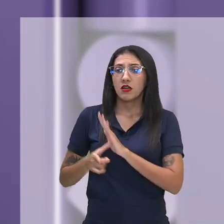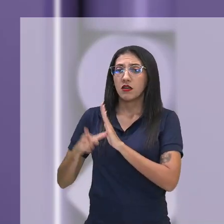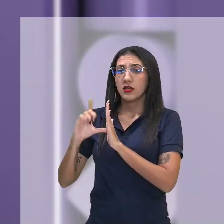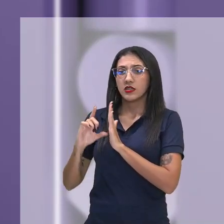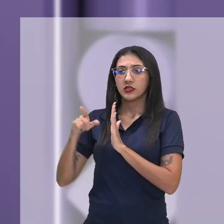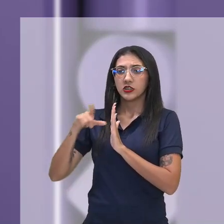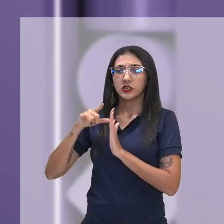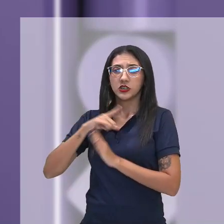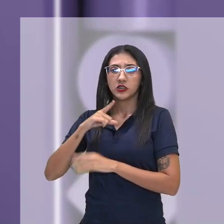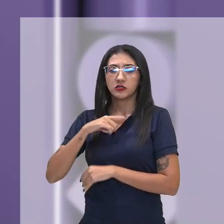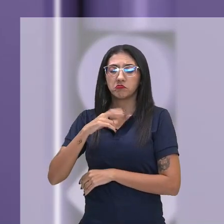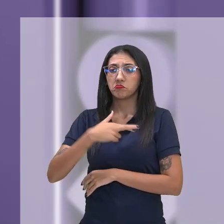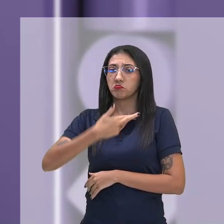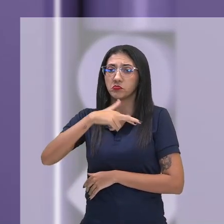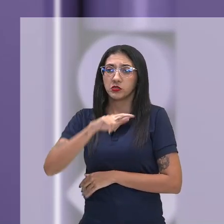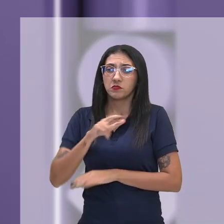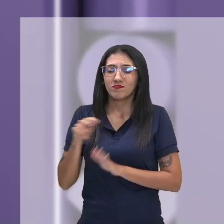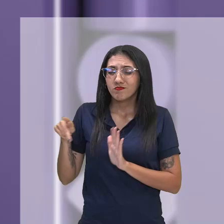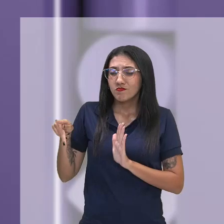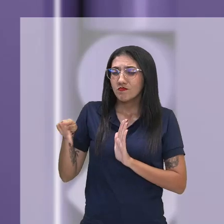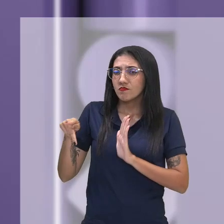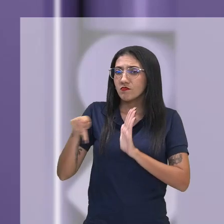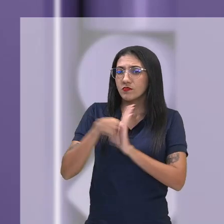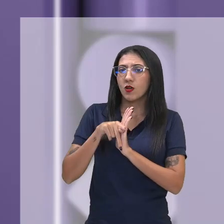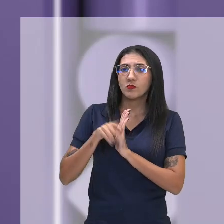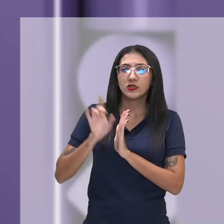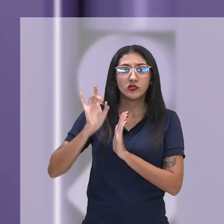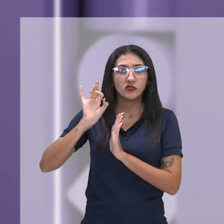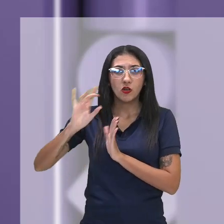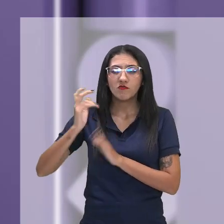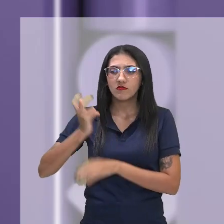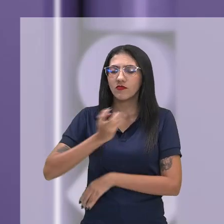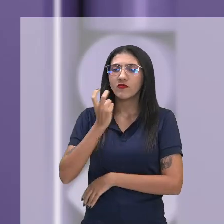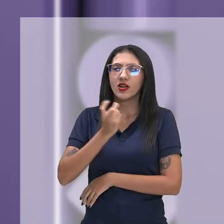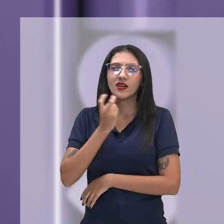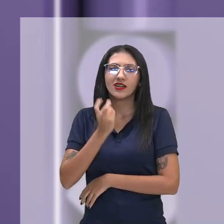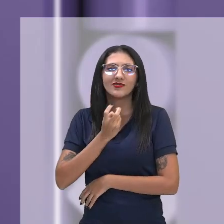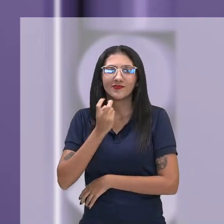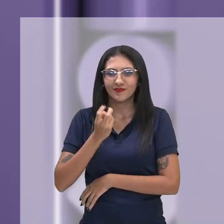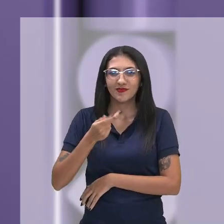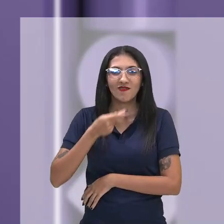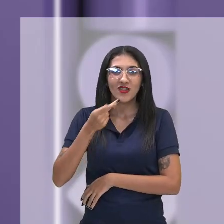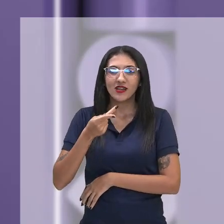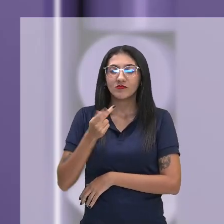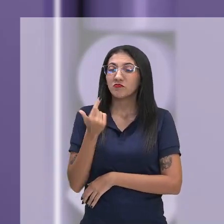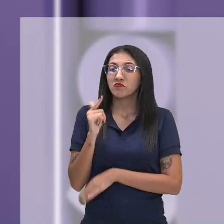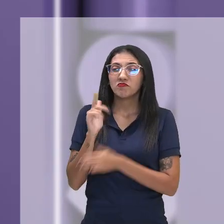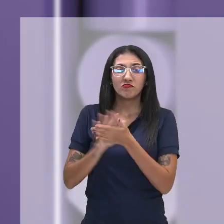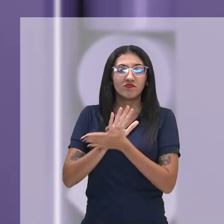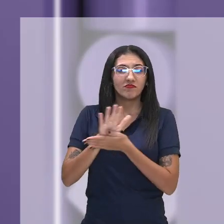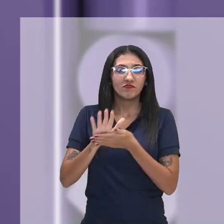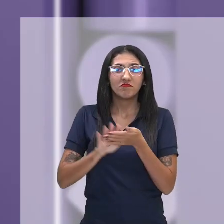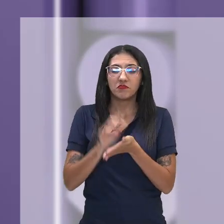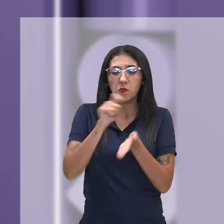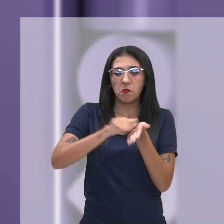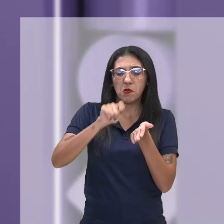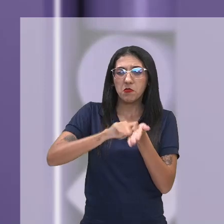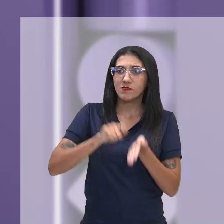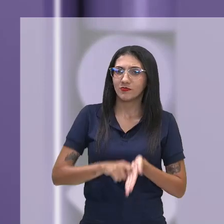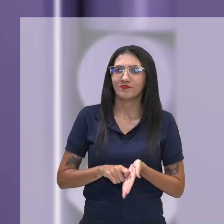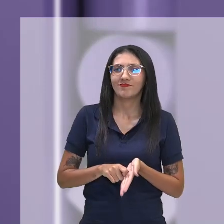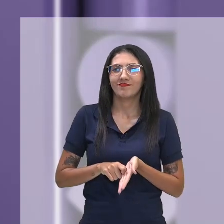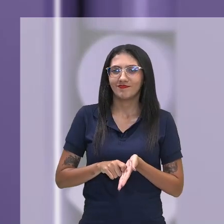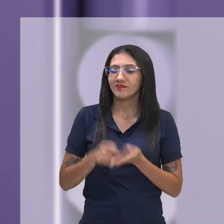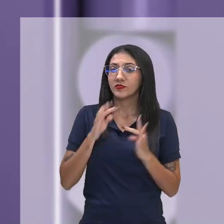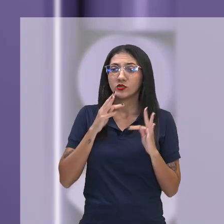eram puramente, essencialmente orais. Não havia nenhum tipo de escritura. Todo o